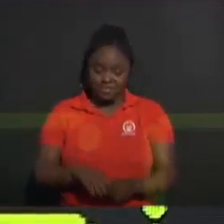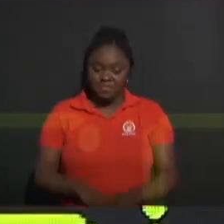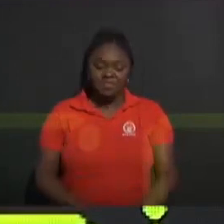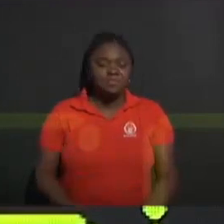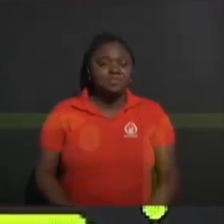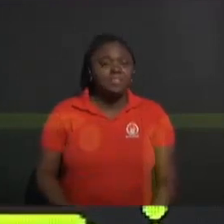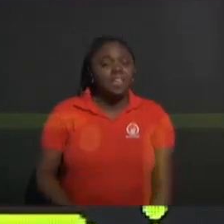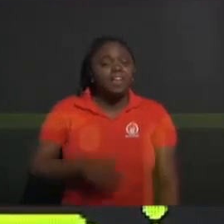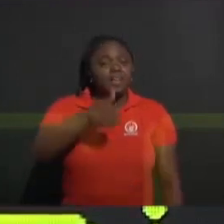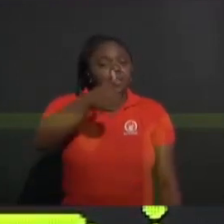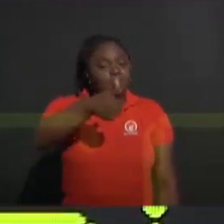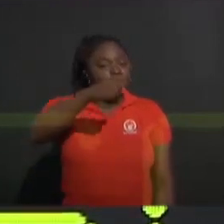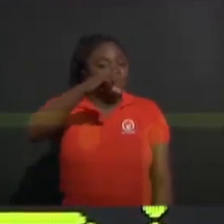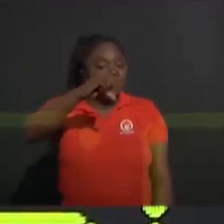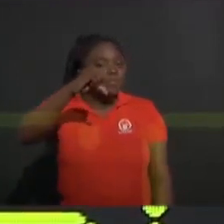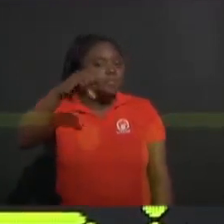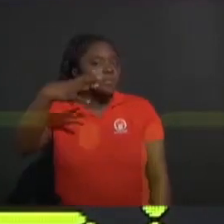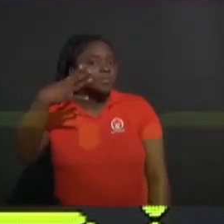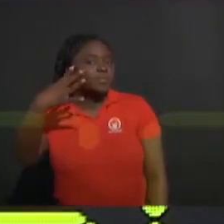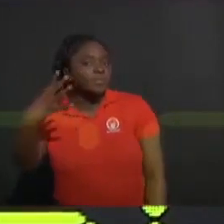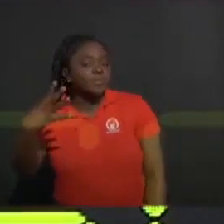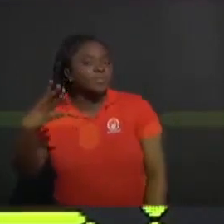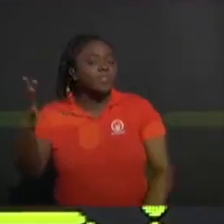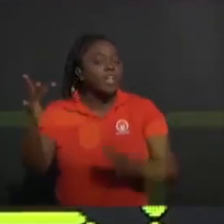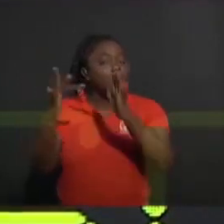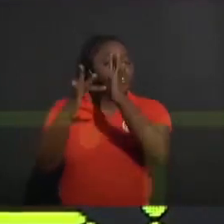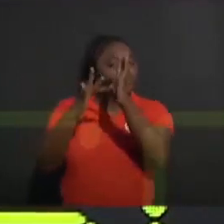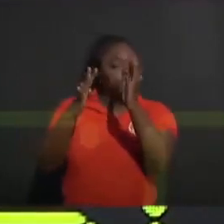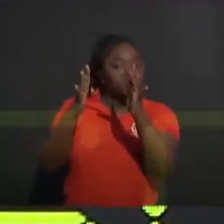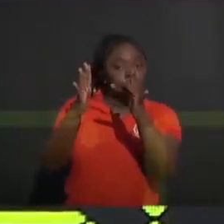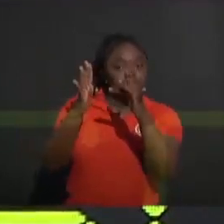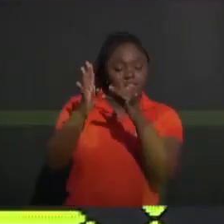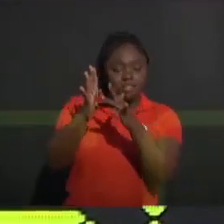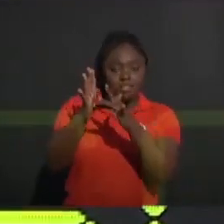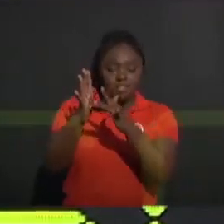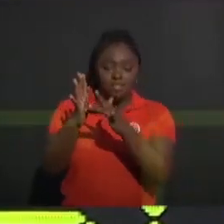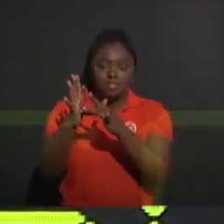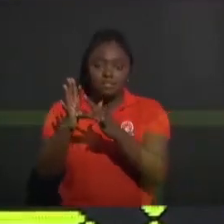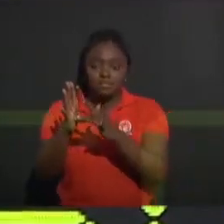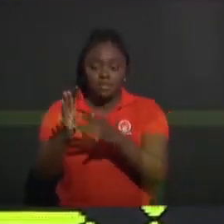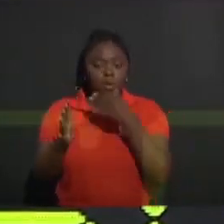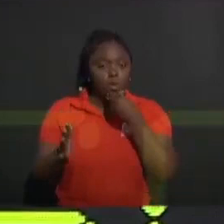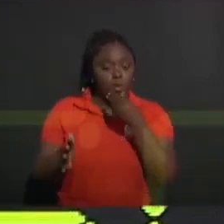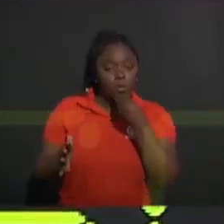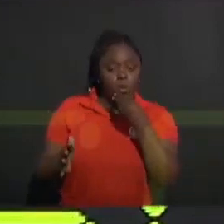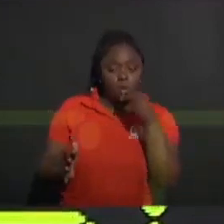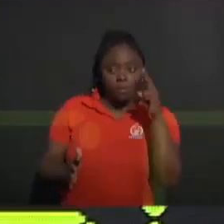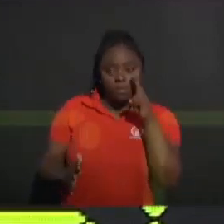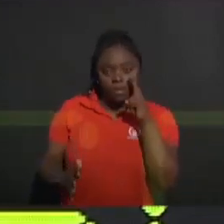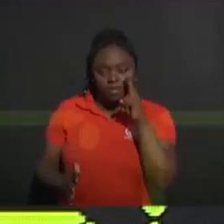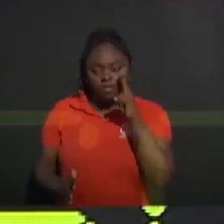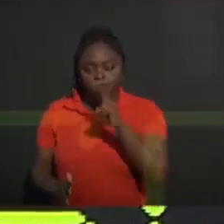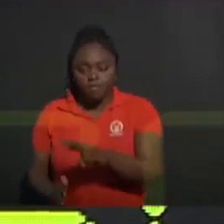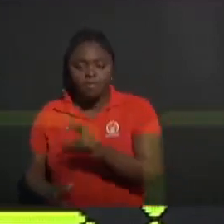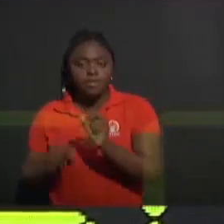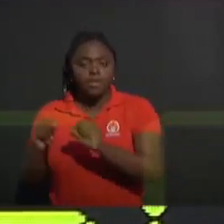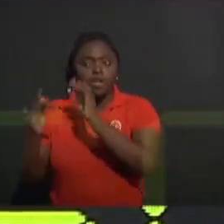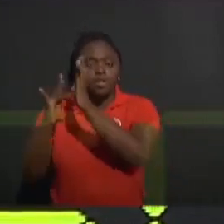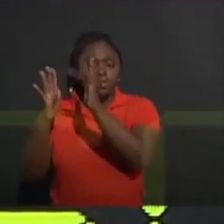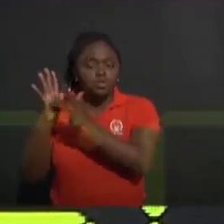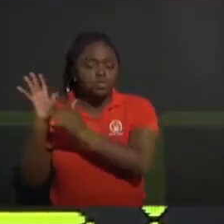1994 foi marcada a volta de Jesus pelo pastor John Hinckley de Los Angeles. Ele afirmava que ele tinha uma visão de Deus que o alertava